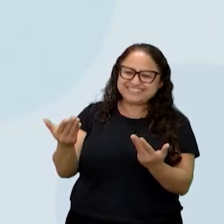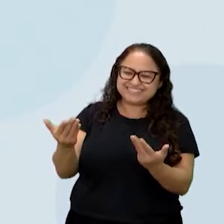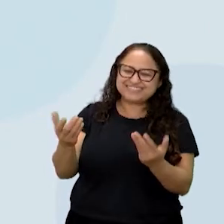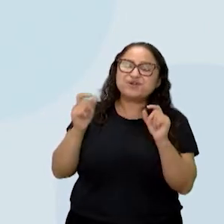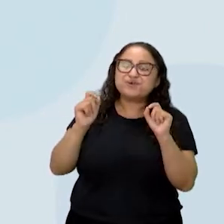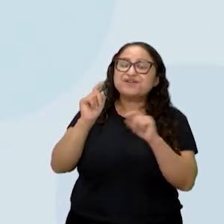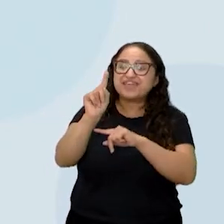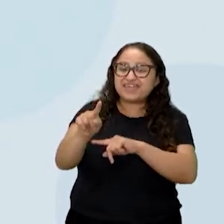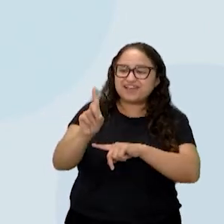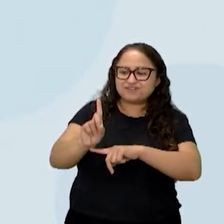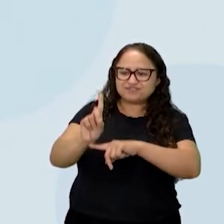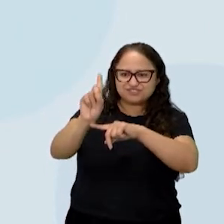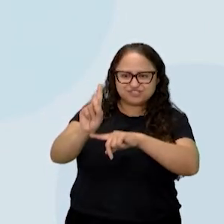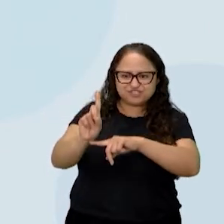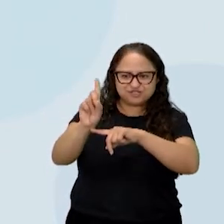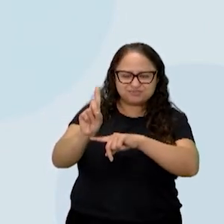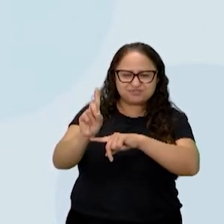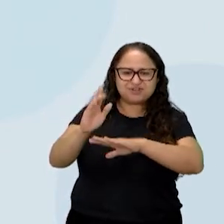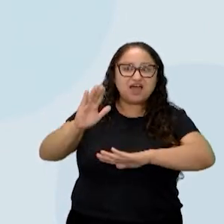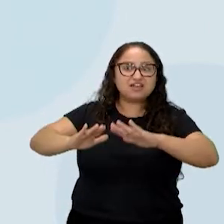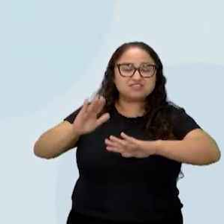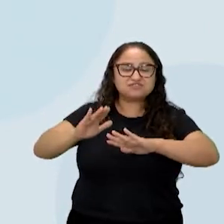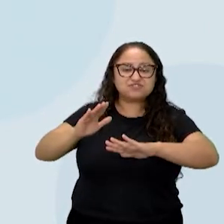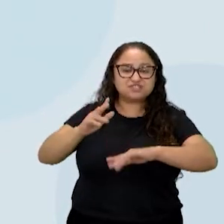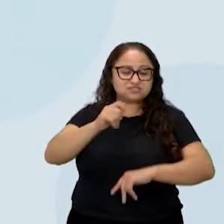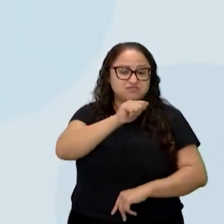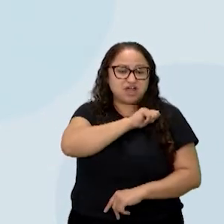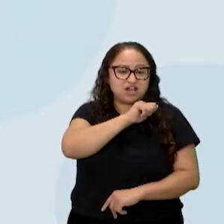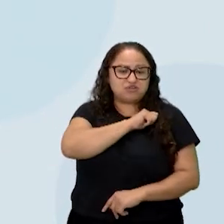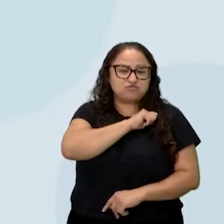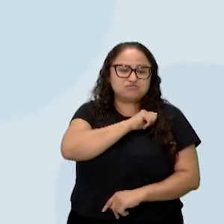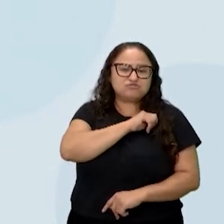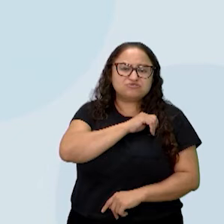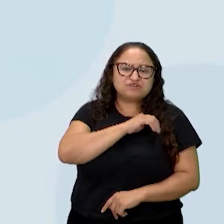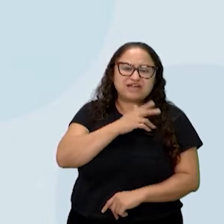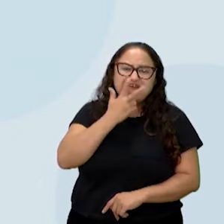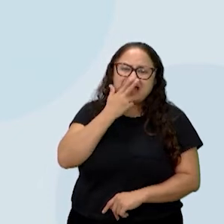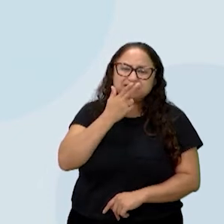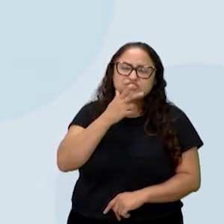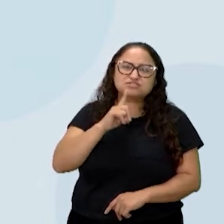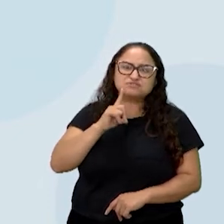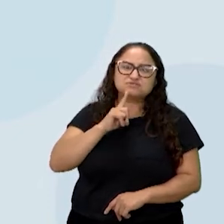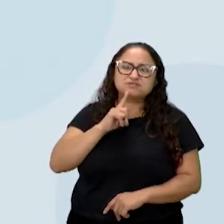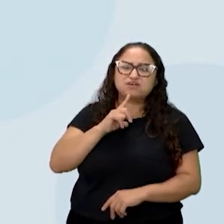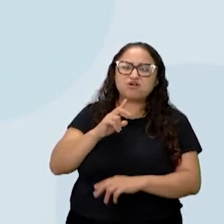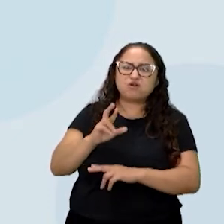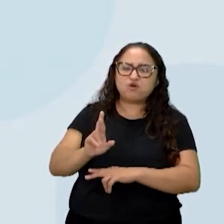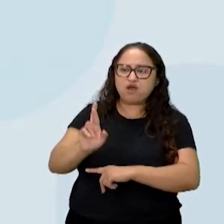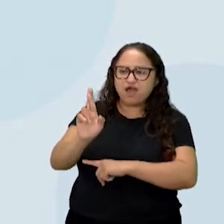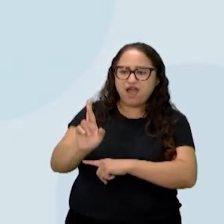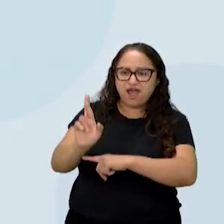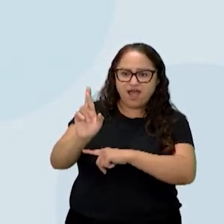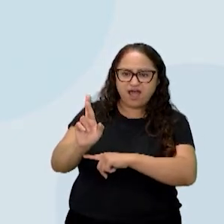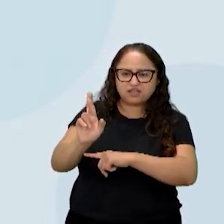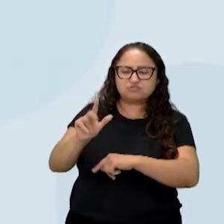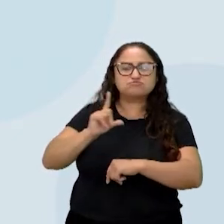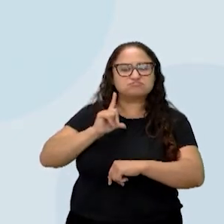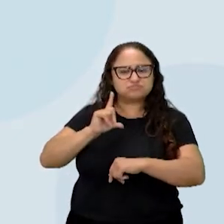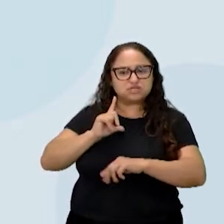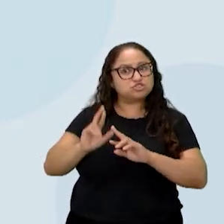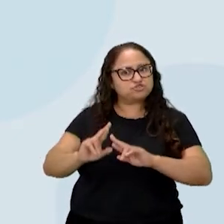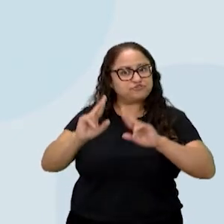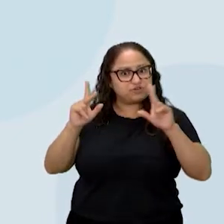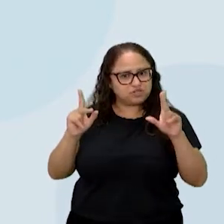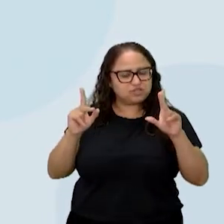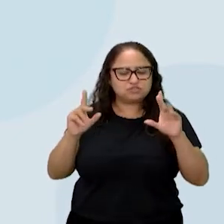questão do diâmetro, né? Porque às vezes os nossos estudantes, né, eles acabam confundindo diâmetro com raio, né? Então é interessante falar que o